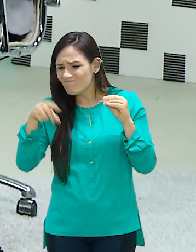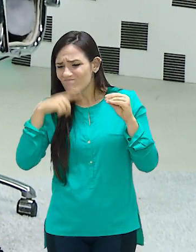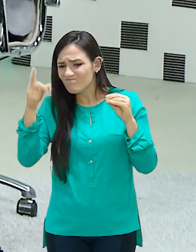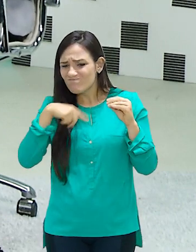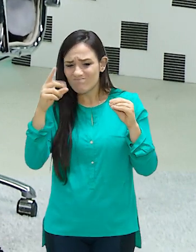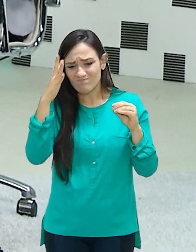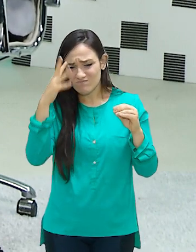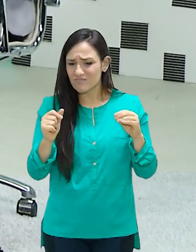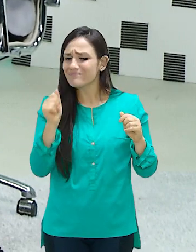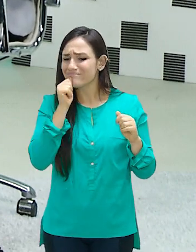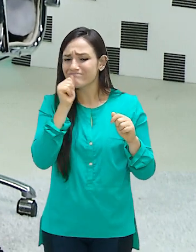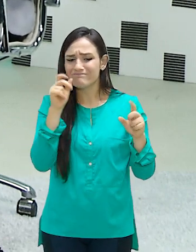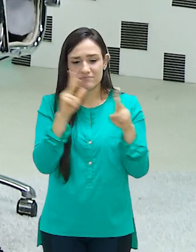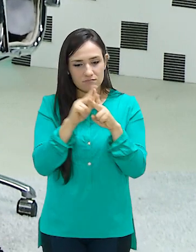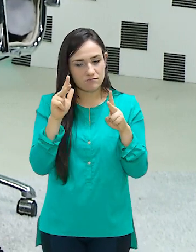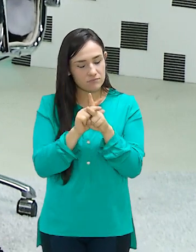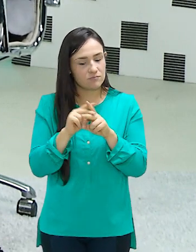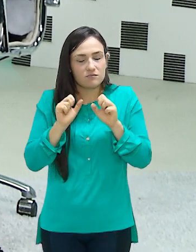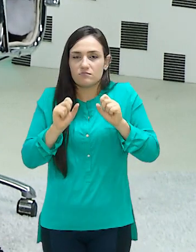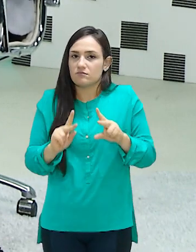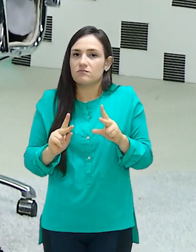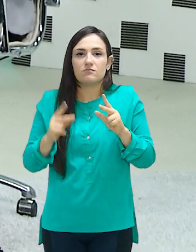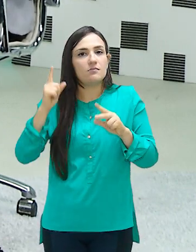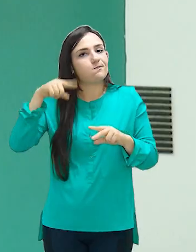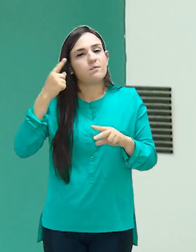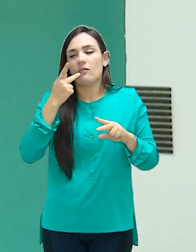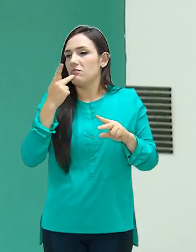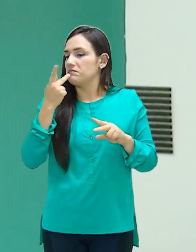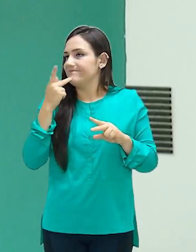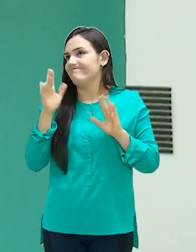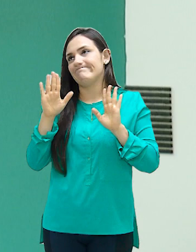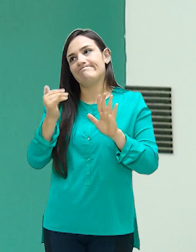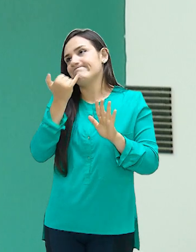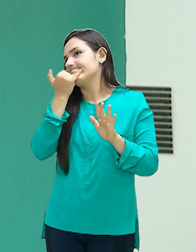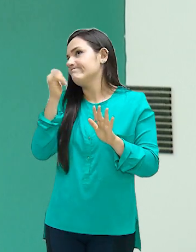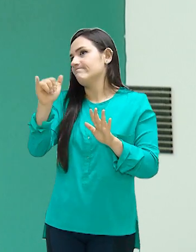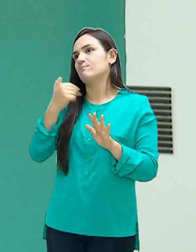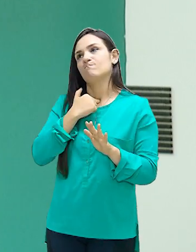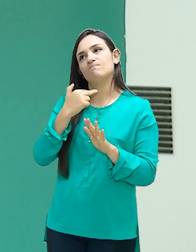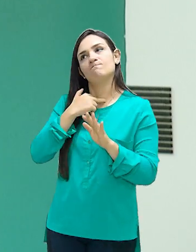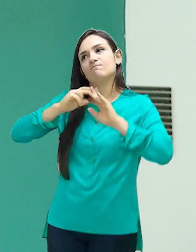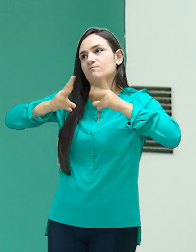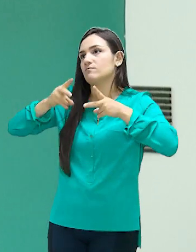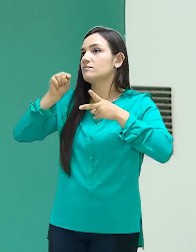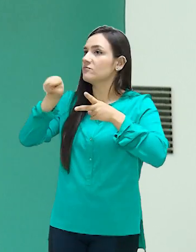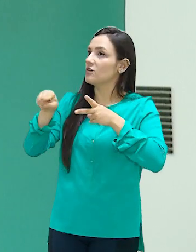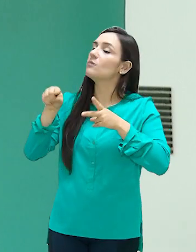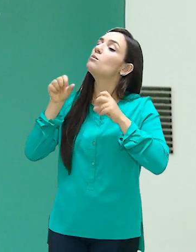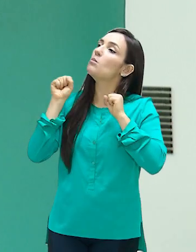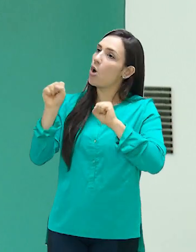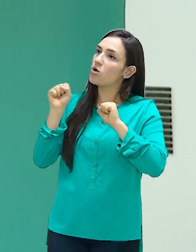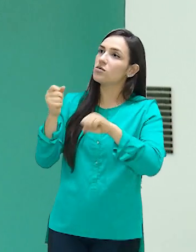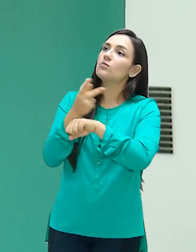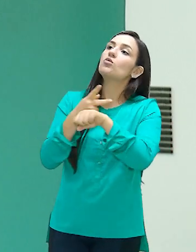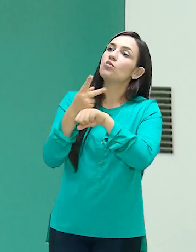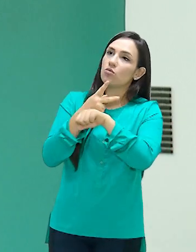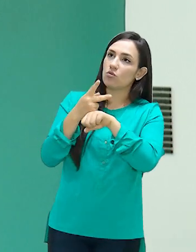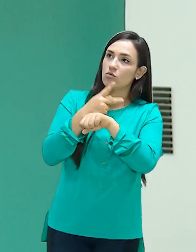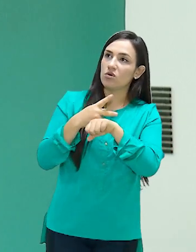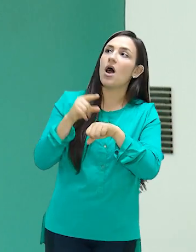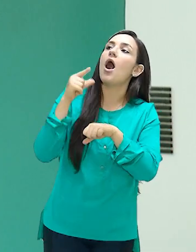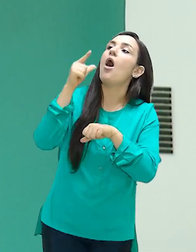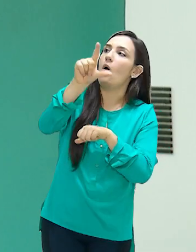a necessidade, a gente traz para essa equipe outros profissionais da